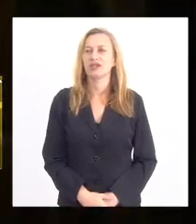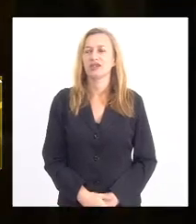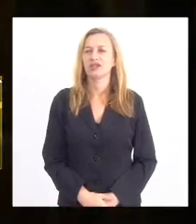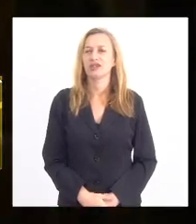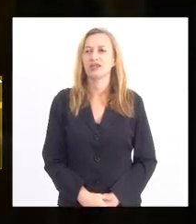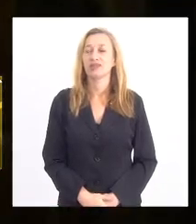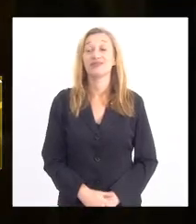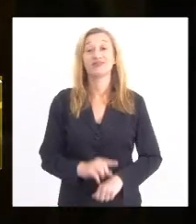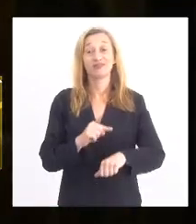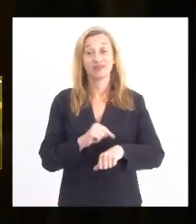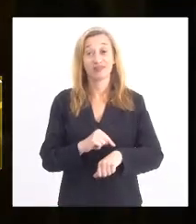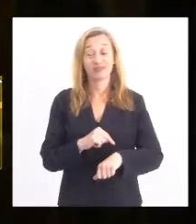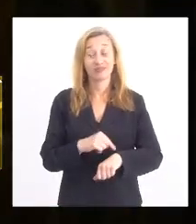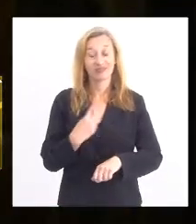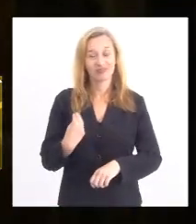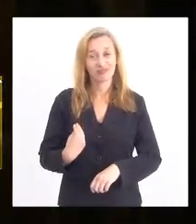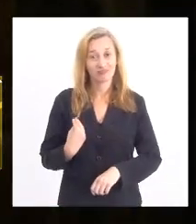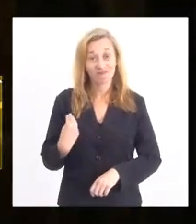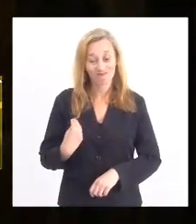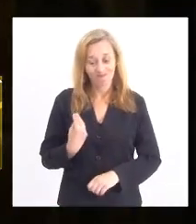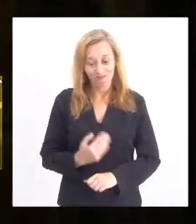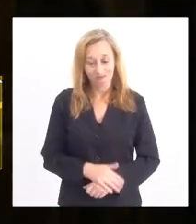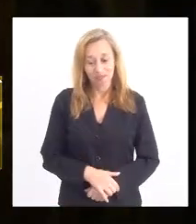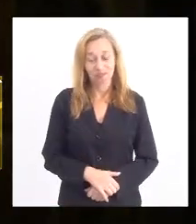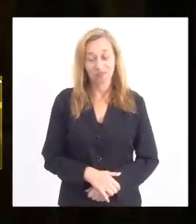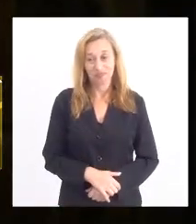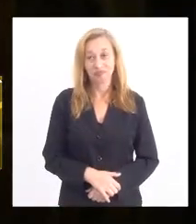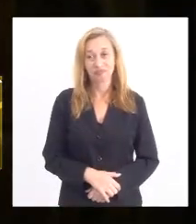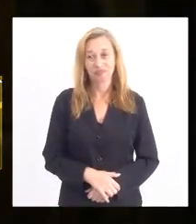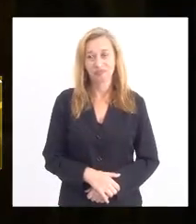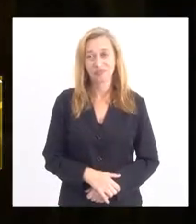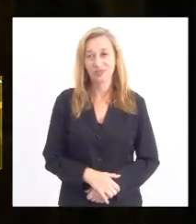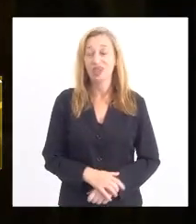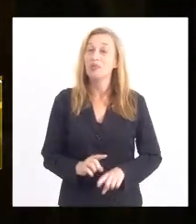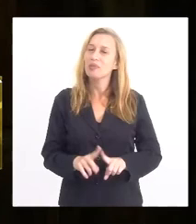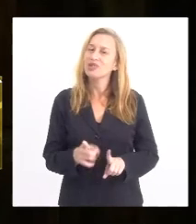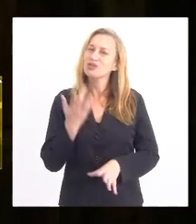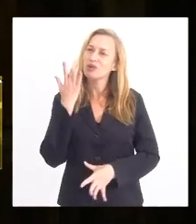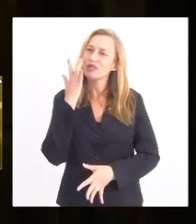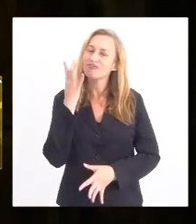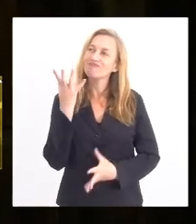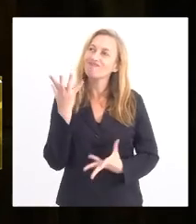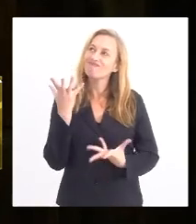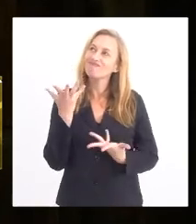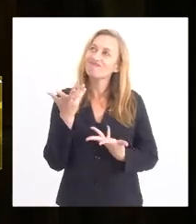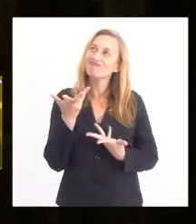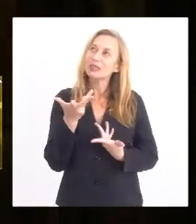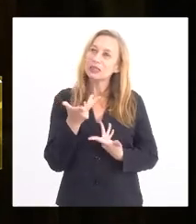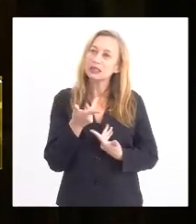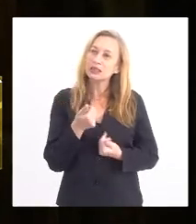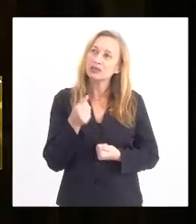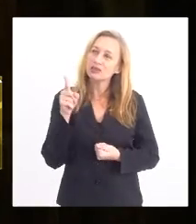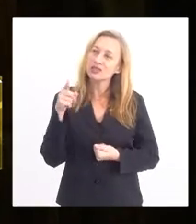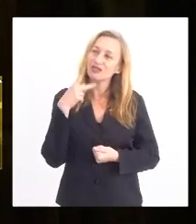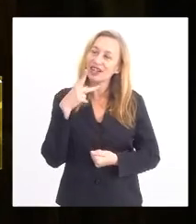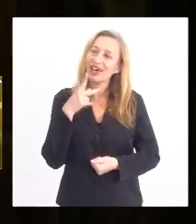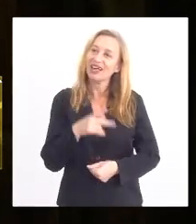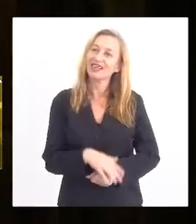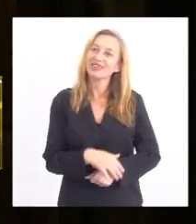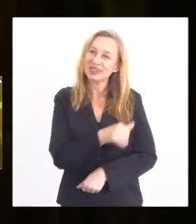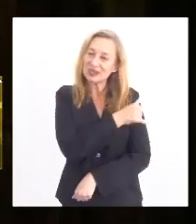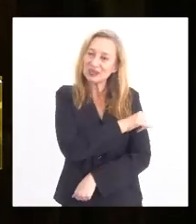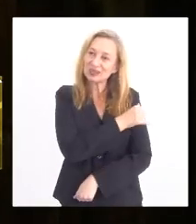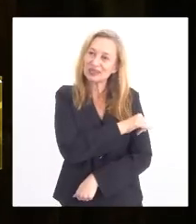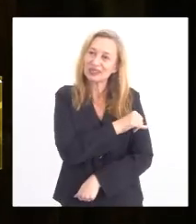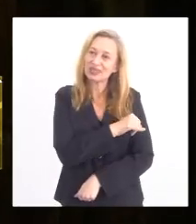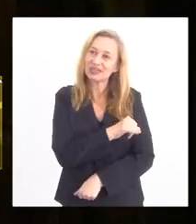nós estamos no momento de sobrevivência Mas eu achei magnífico você dizer que